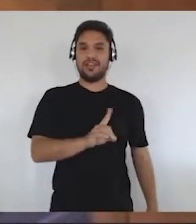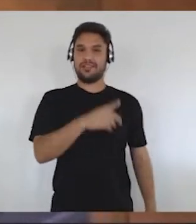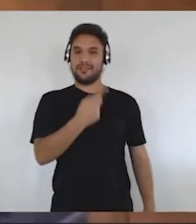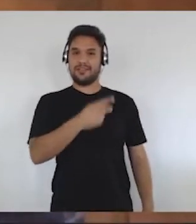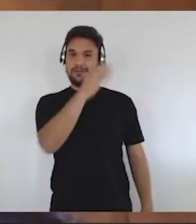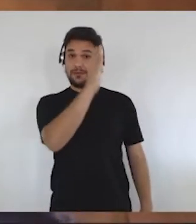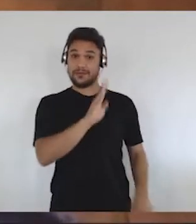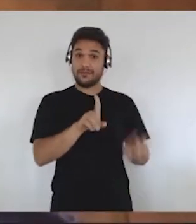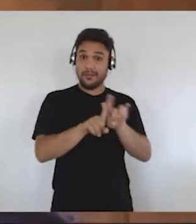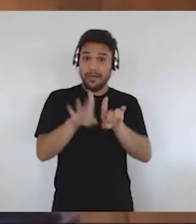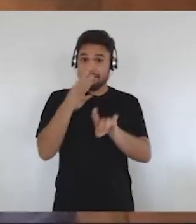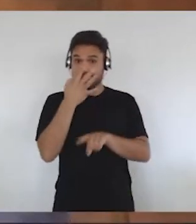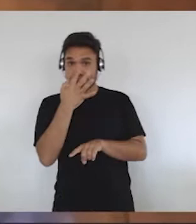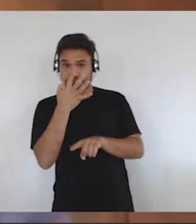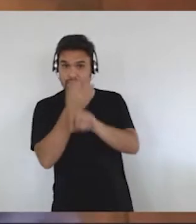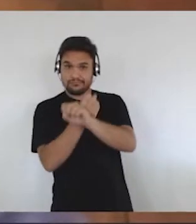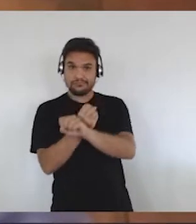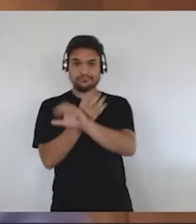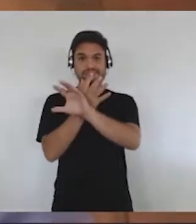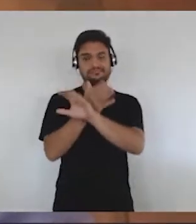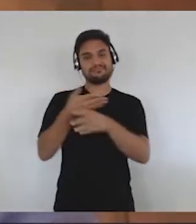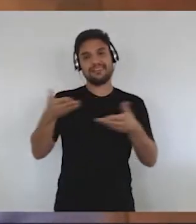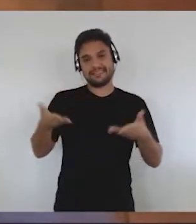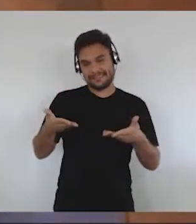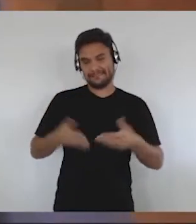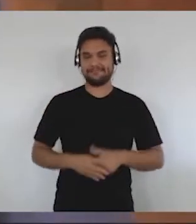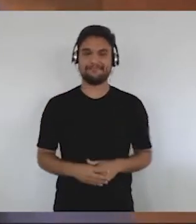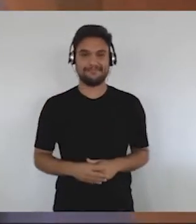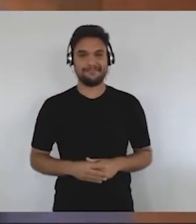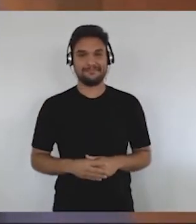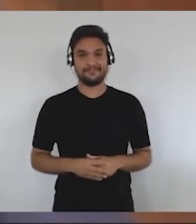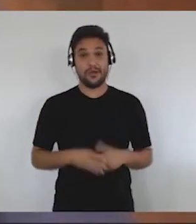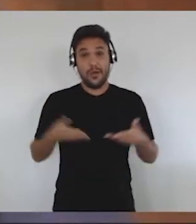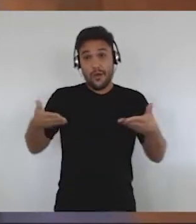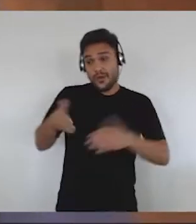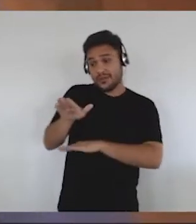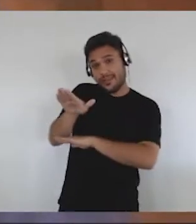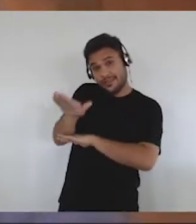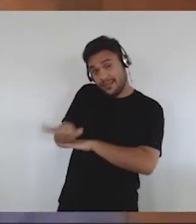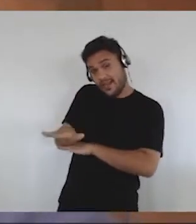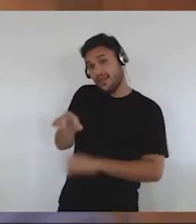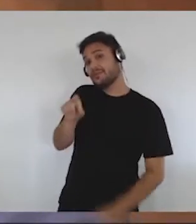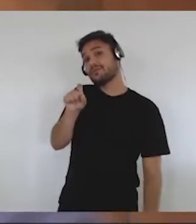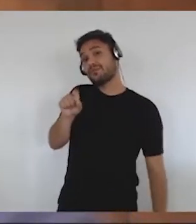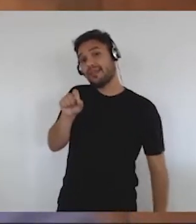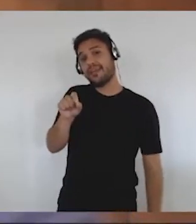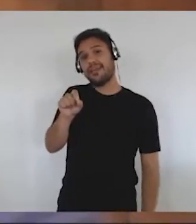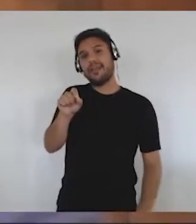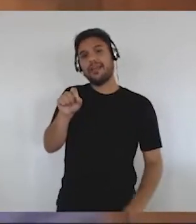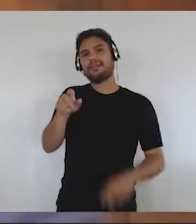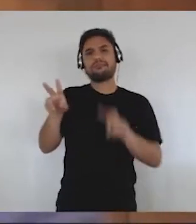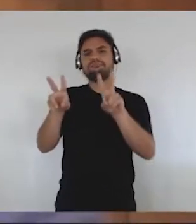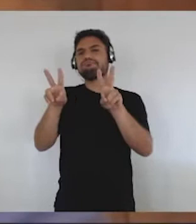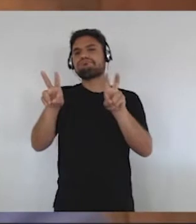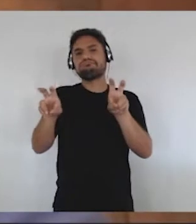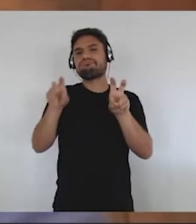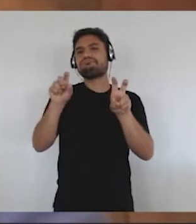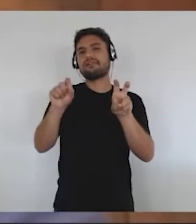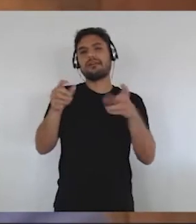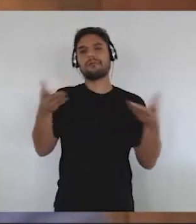na qualidade de web espectadores. Teremos na tarde de hoje este painel denominado